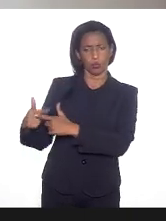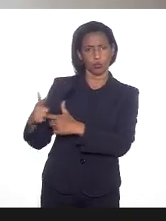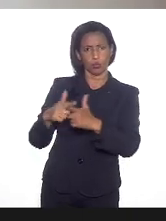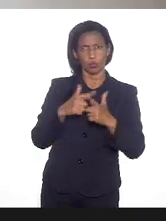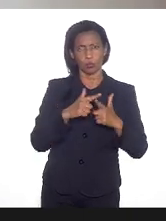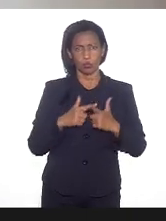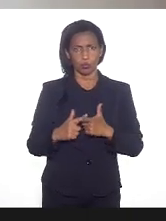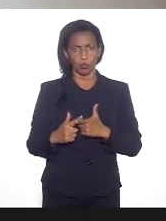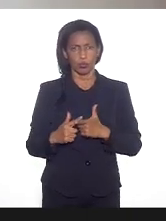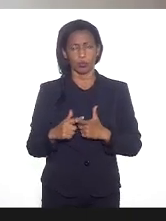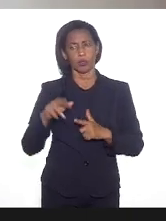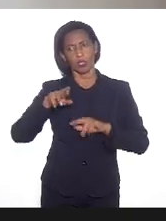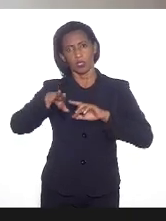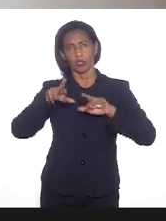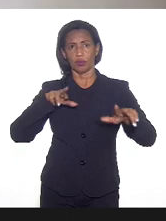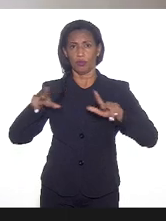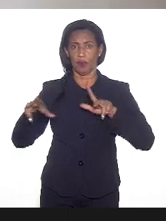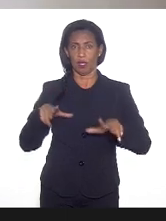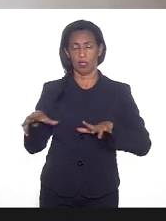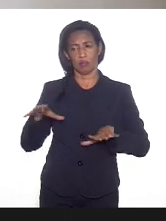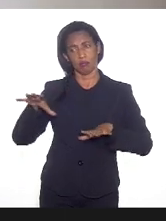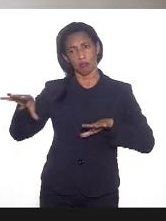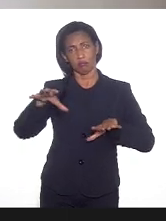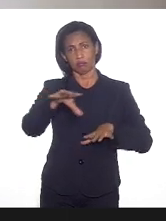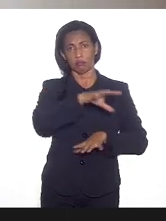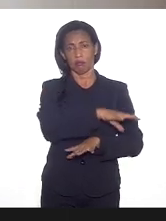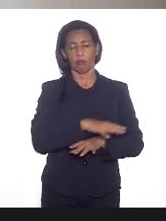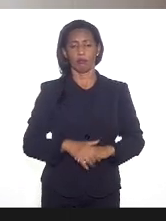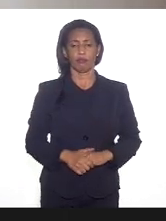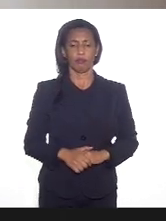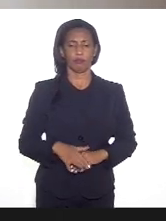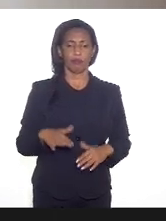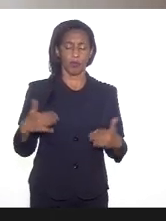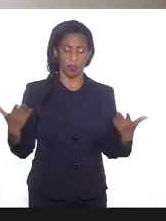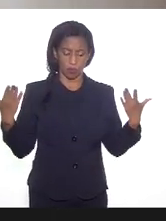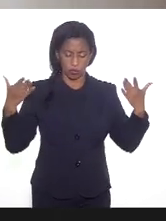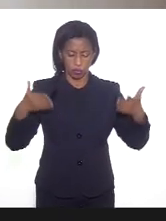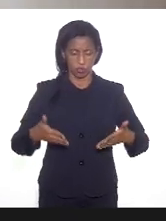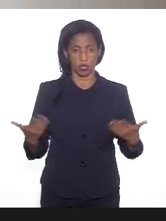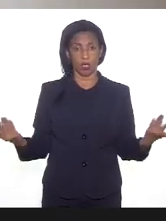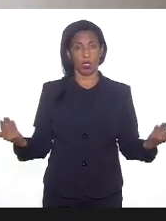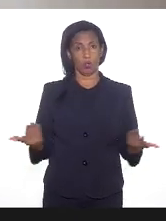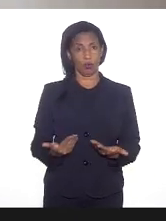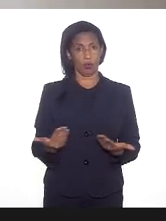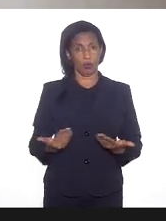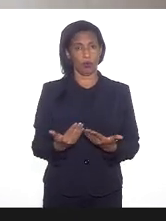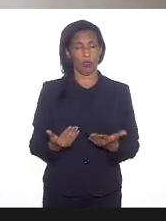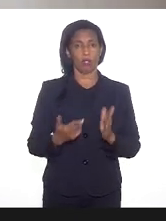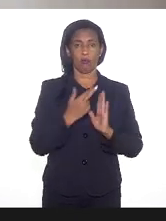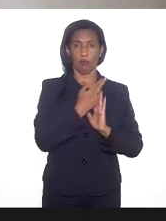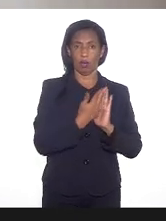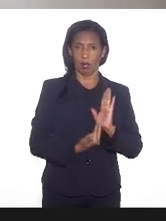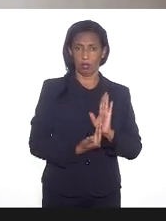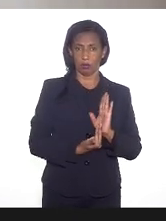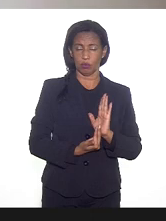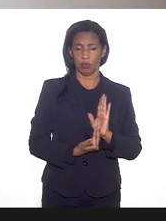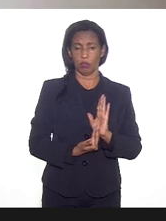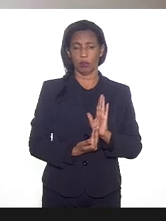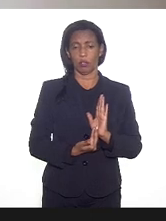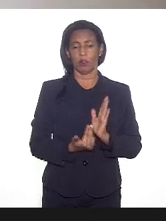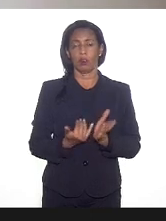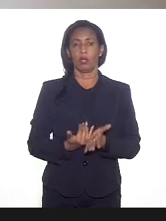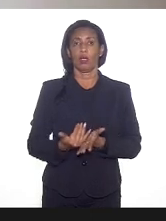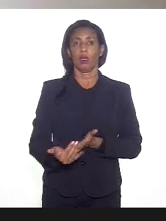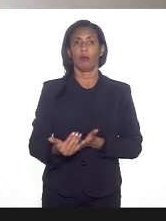problemáticas das diferentes dimensões. Então, a gente chega agora para votar esse relatório a partir de um processo